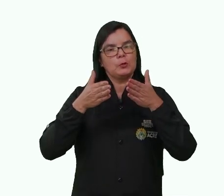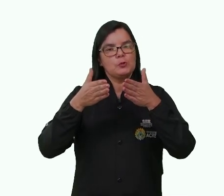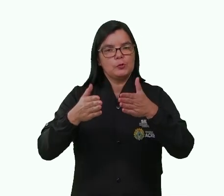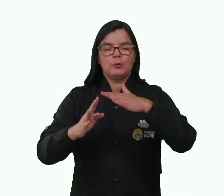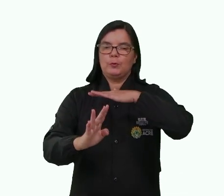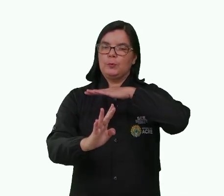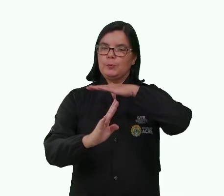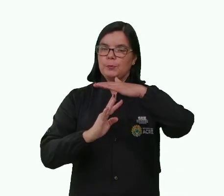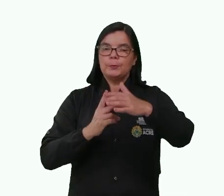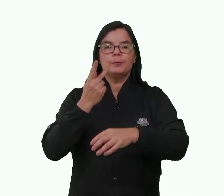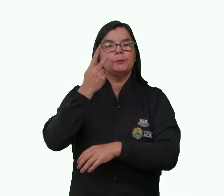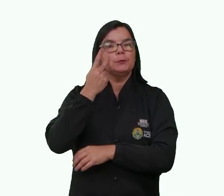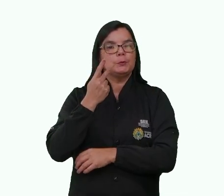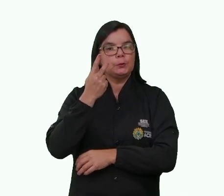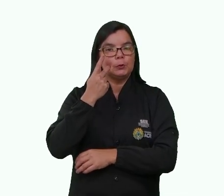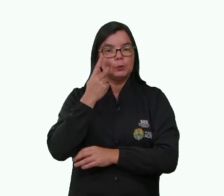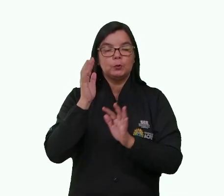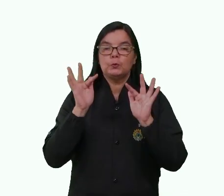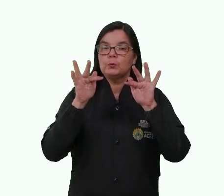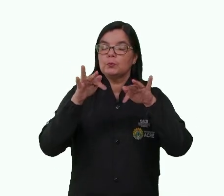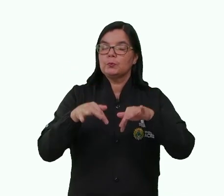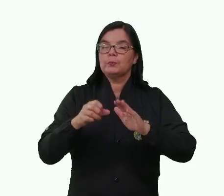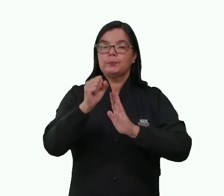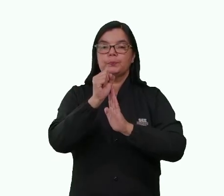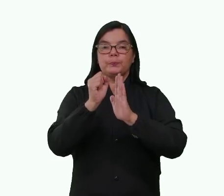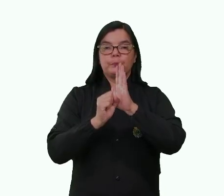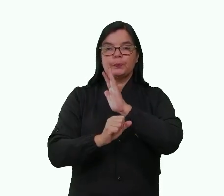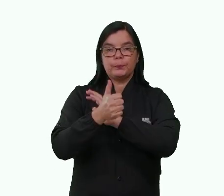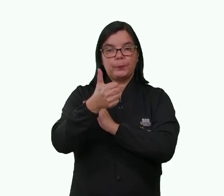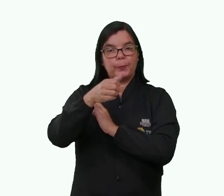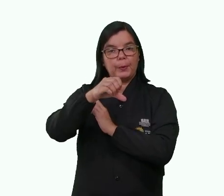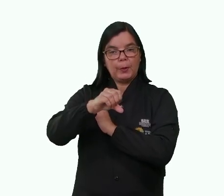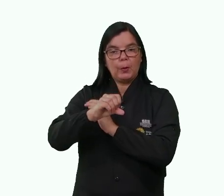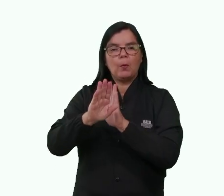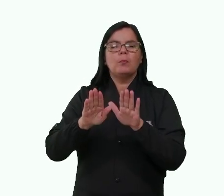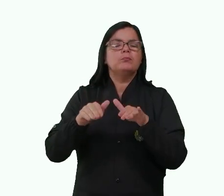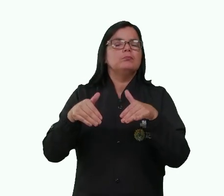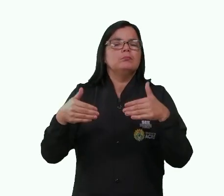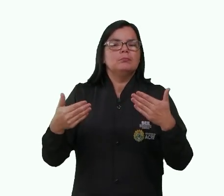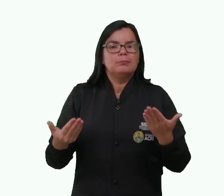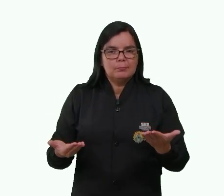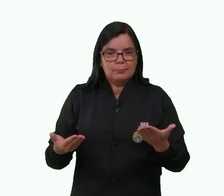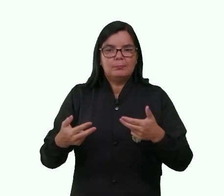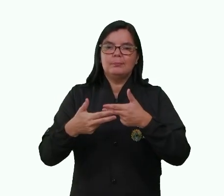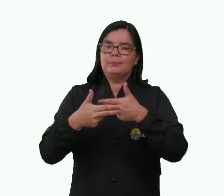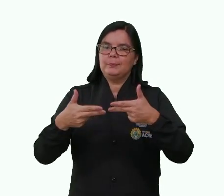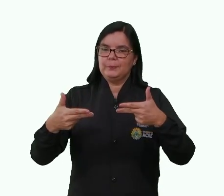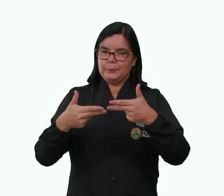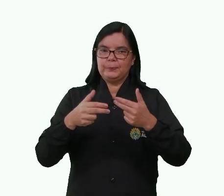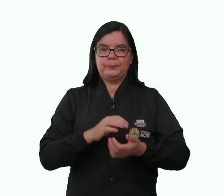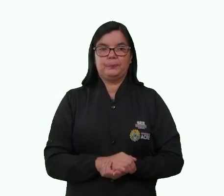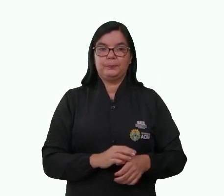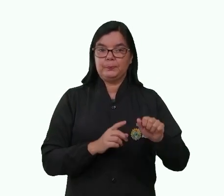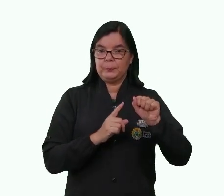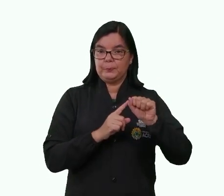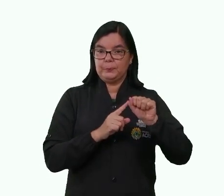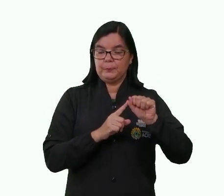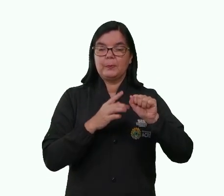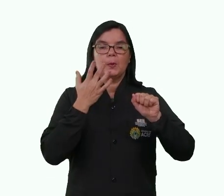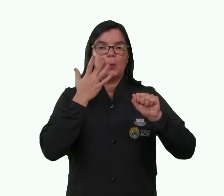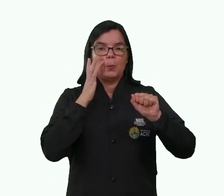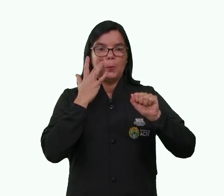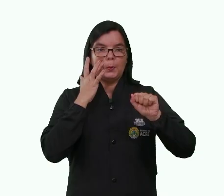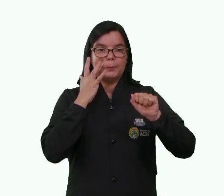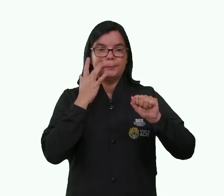para a chegada de migrantes nordestinos ao final do século XIX. Esse produto foi, letra